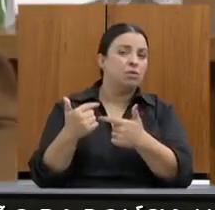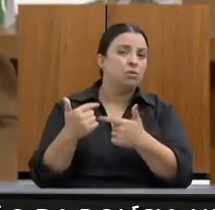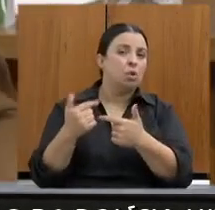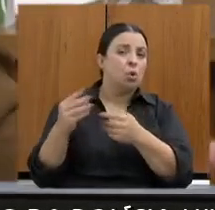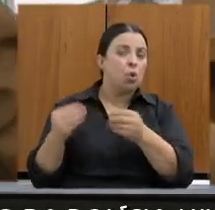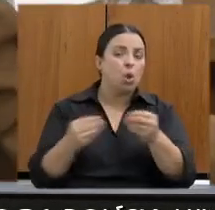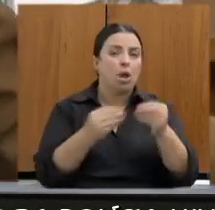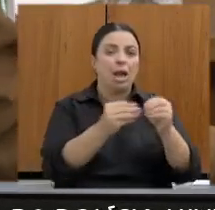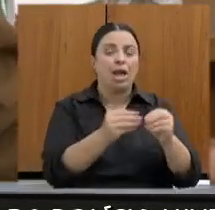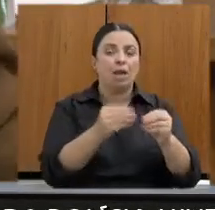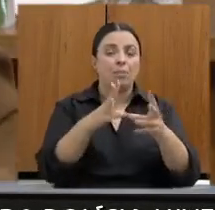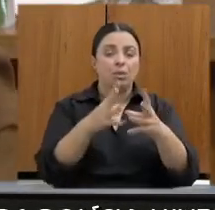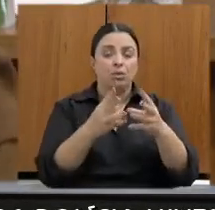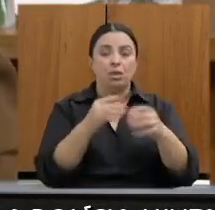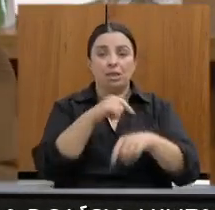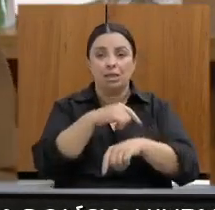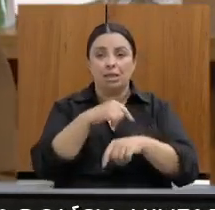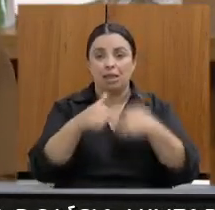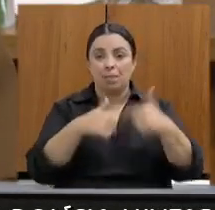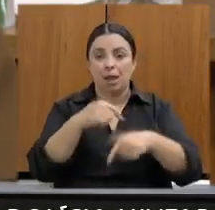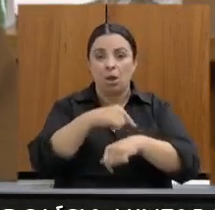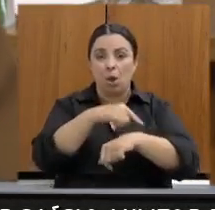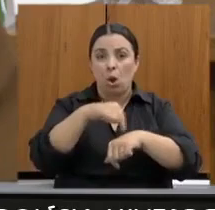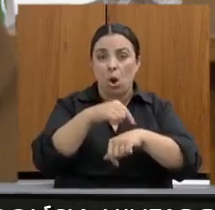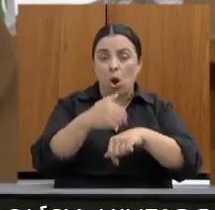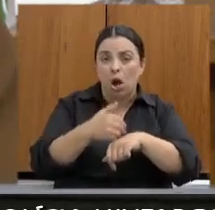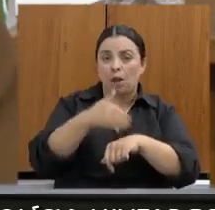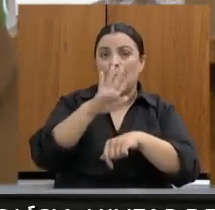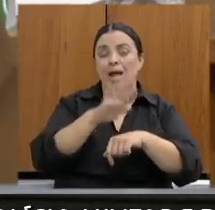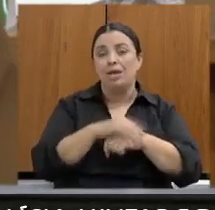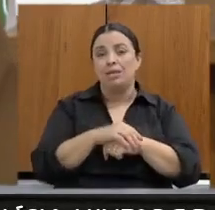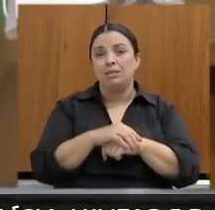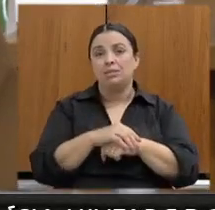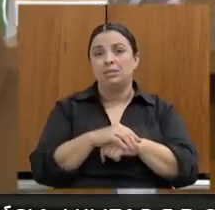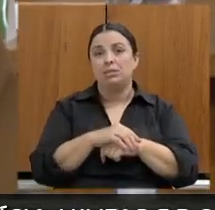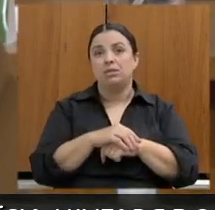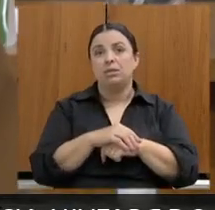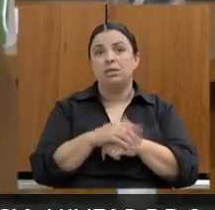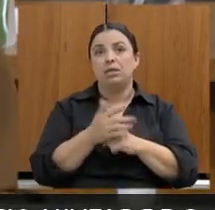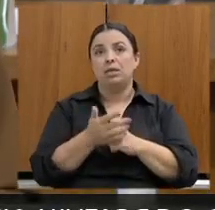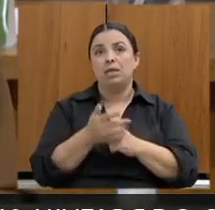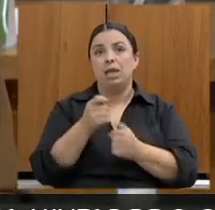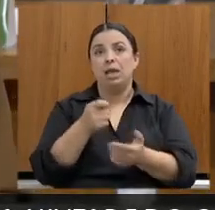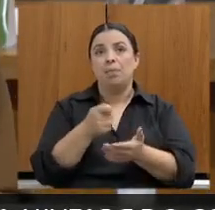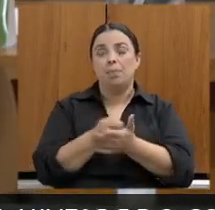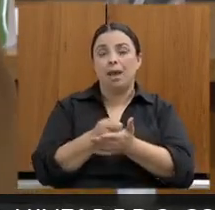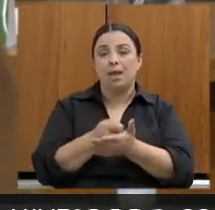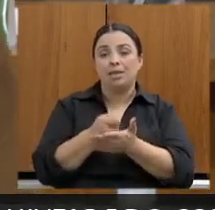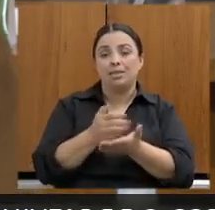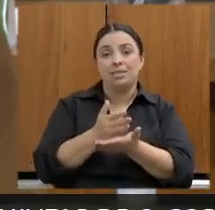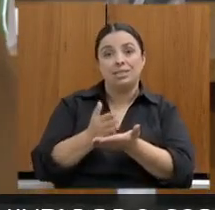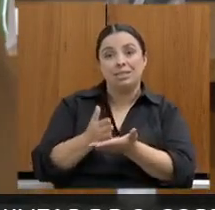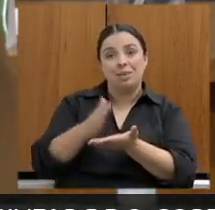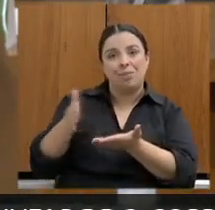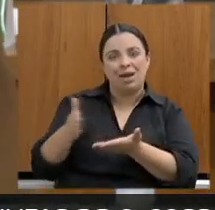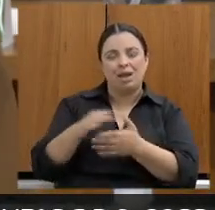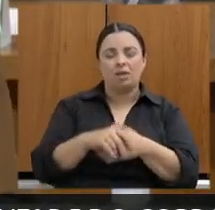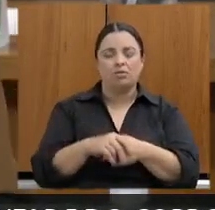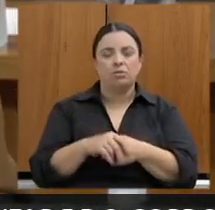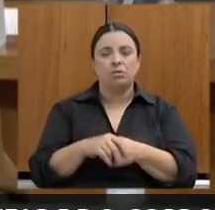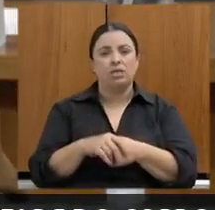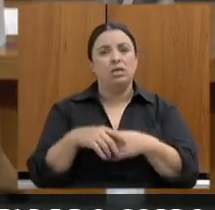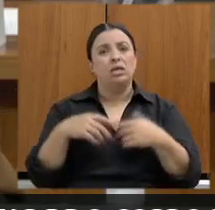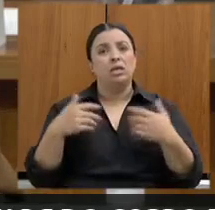hora na hora extra dele para para para é como se estivesse fazendo uma hora esse ser pago à parte então a gente